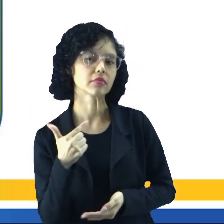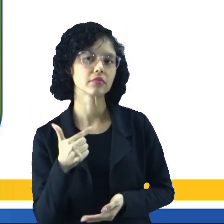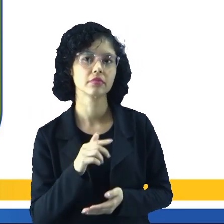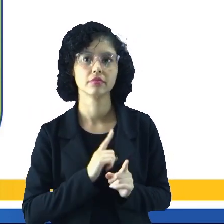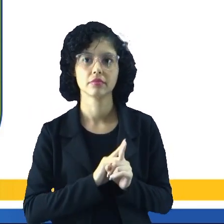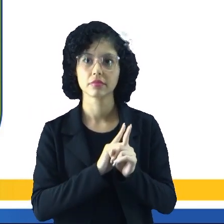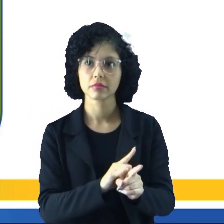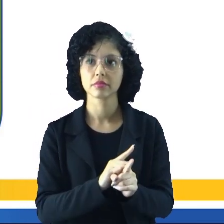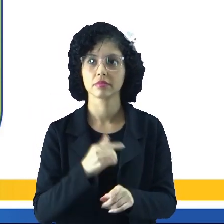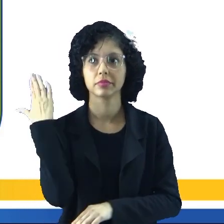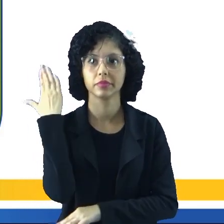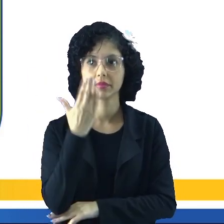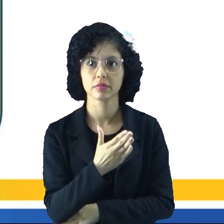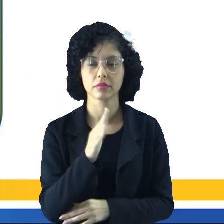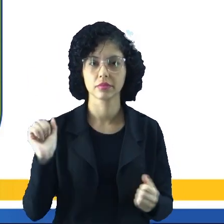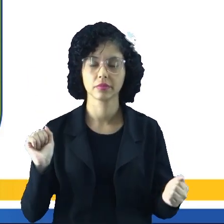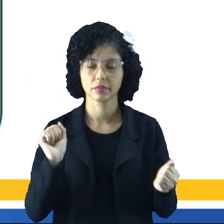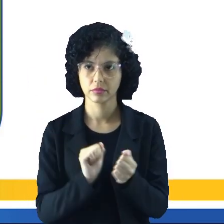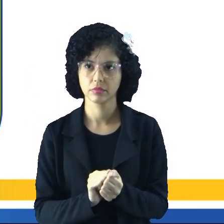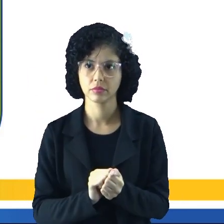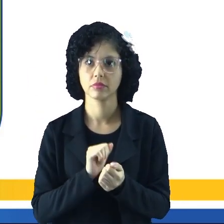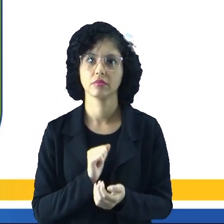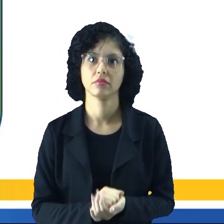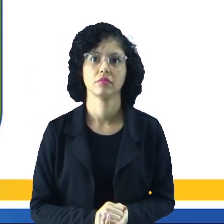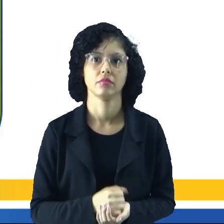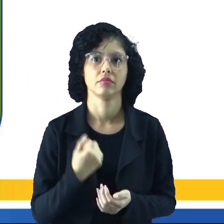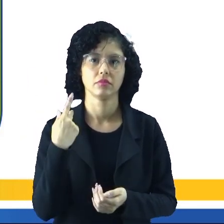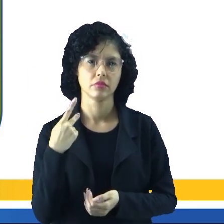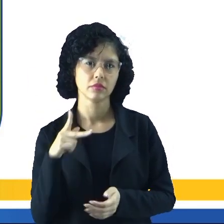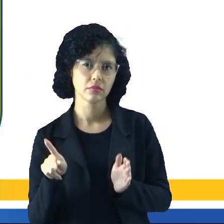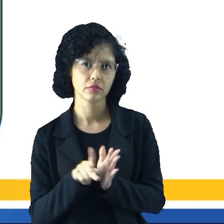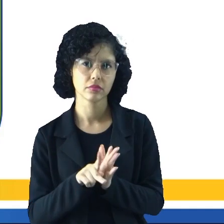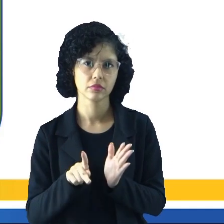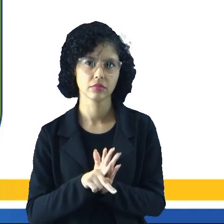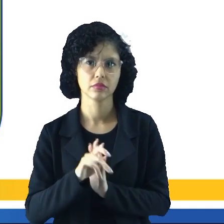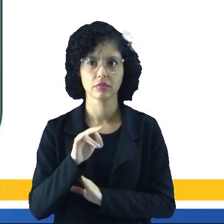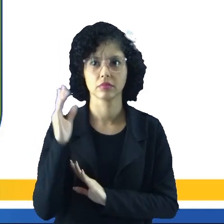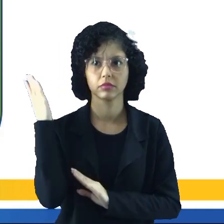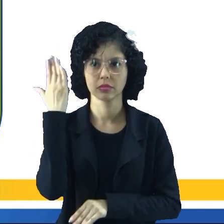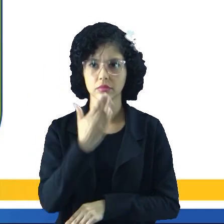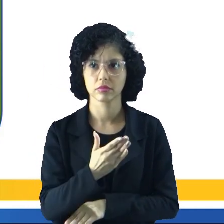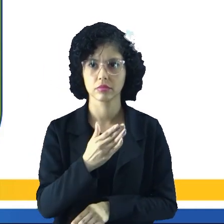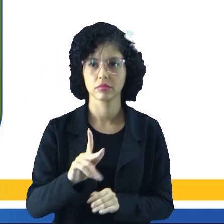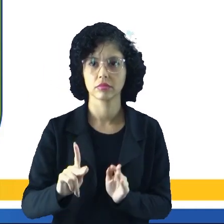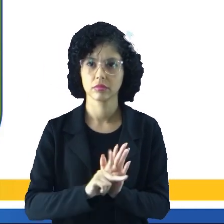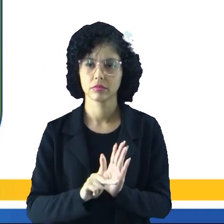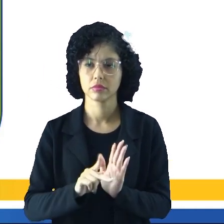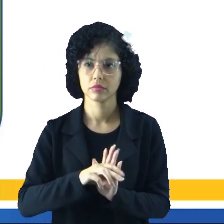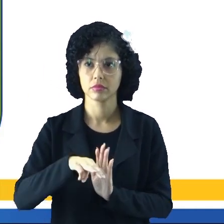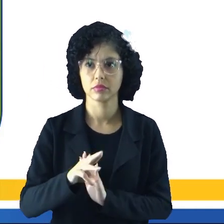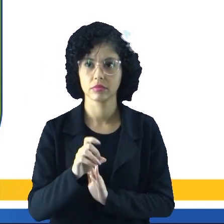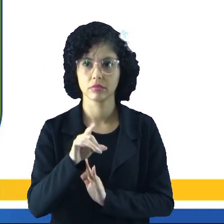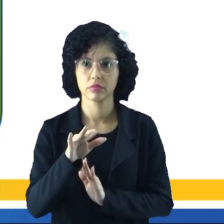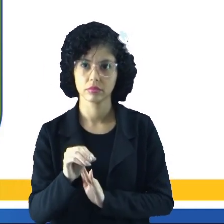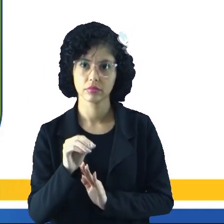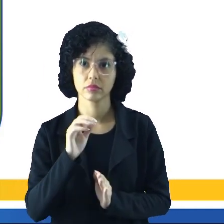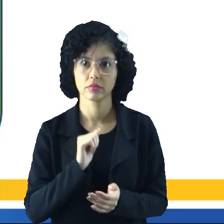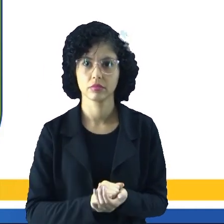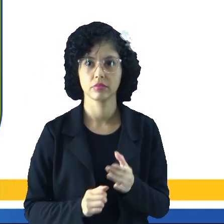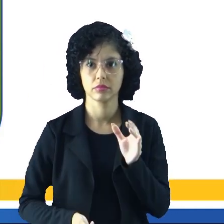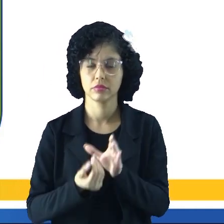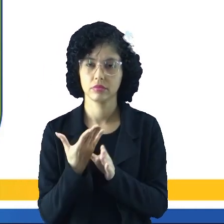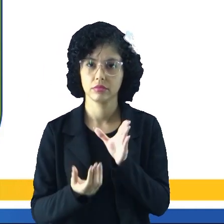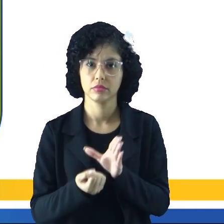segundo o segmento de reta que as une. As suas intensidades são diretamente proporcionais ao módulo do produto